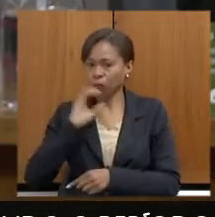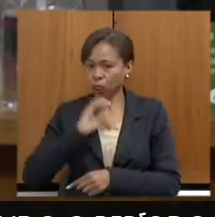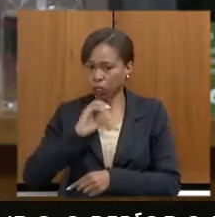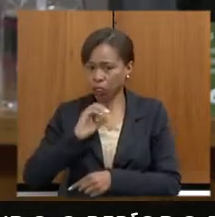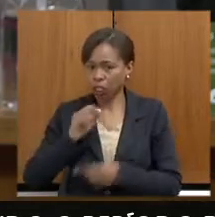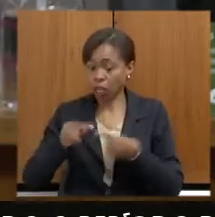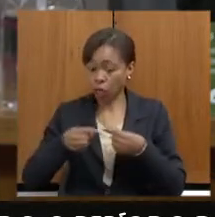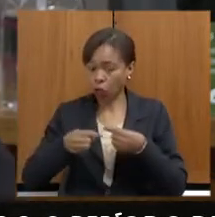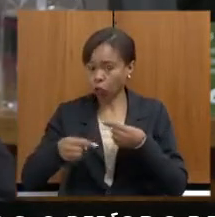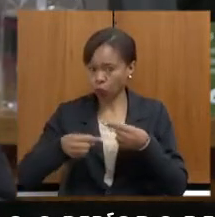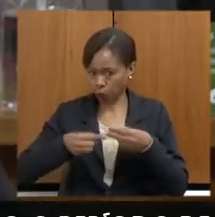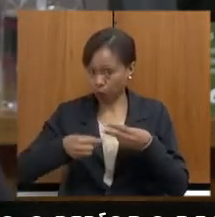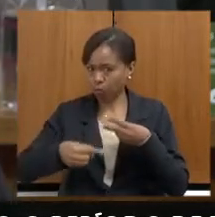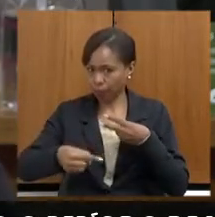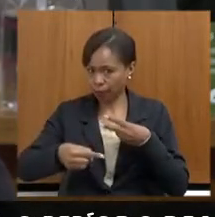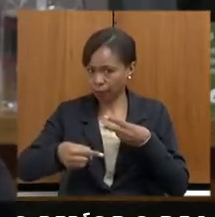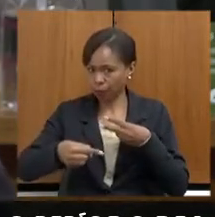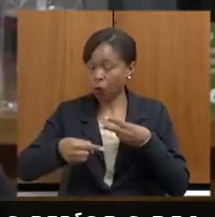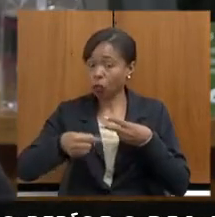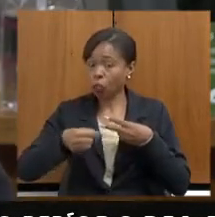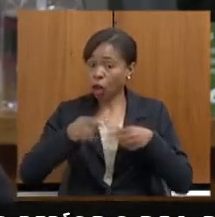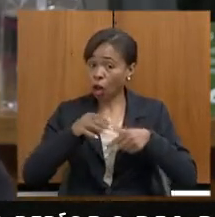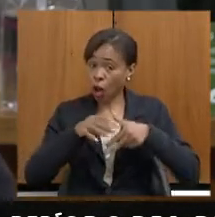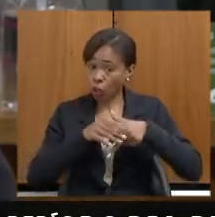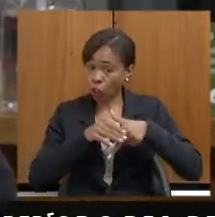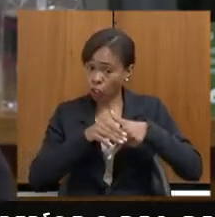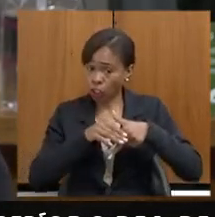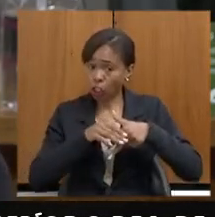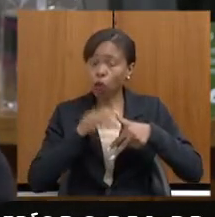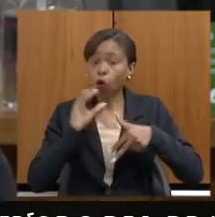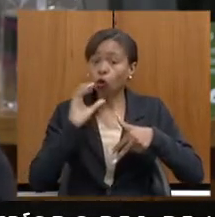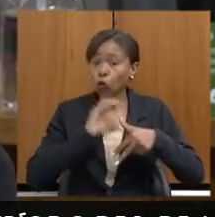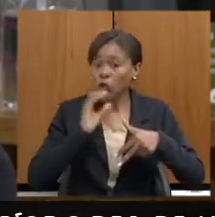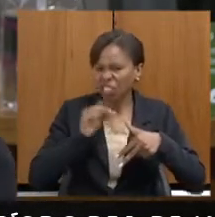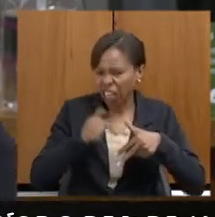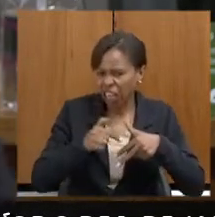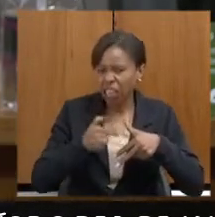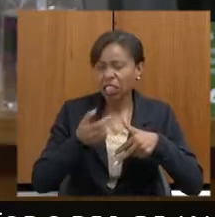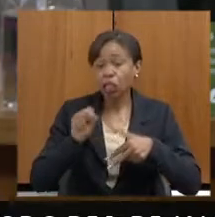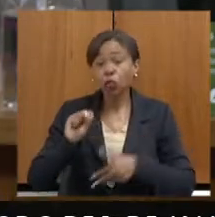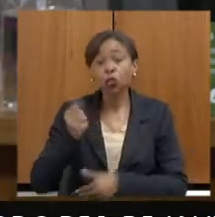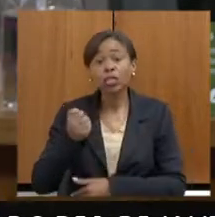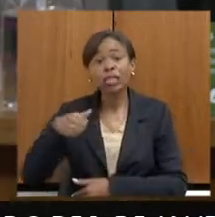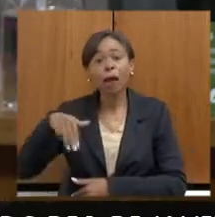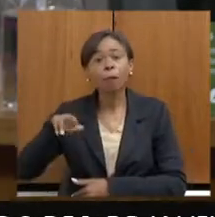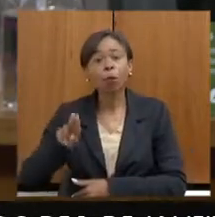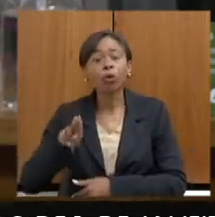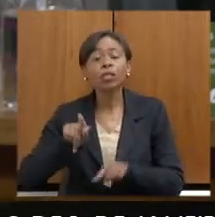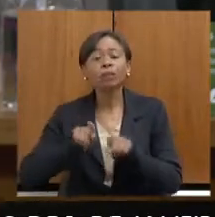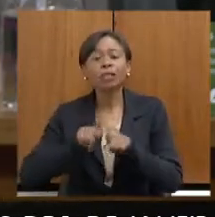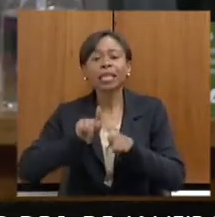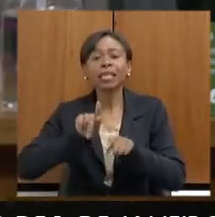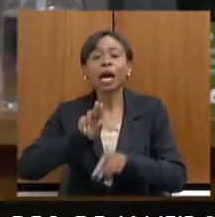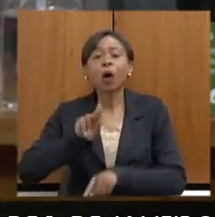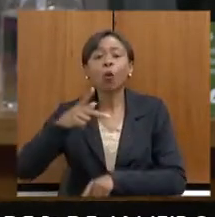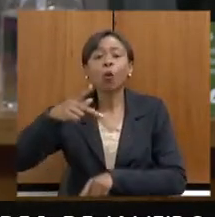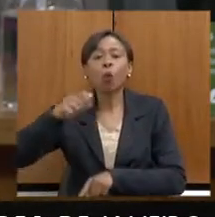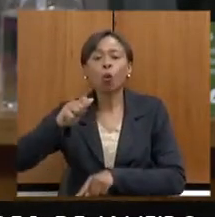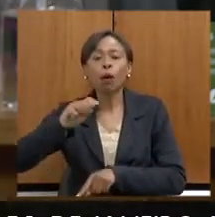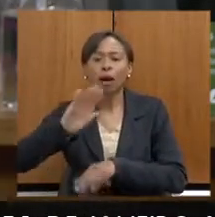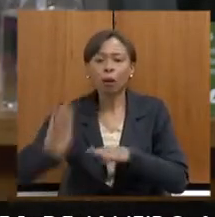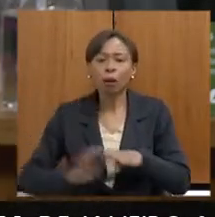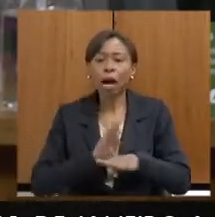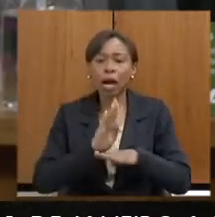semanas que todo paciente urgência e emergência do SAMU e todo paciente da UPA Barreiro que precisar de um jeito de